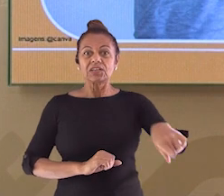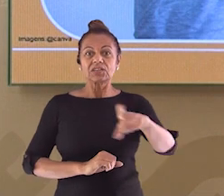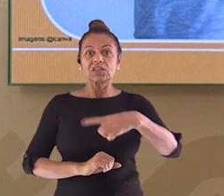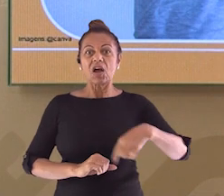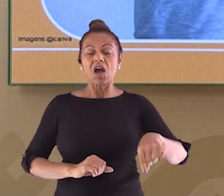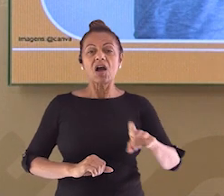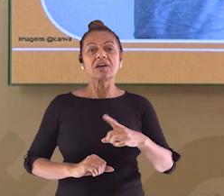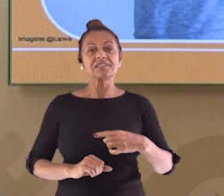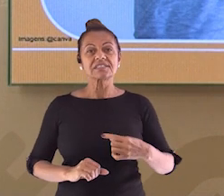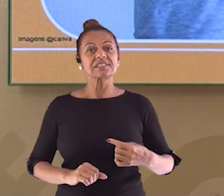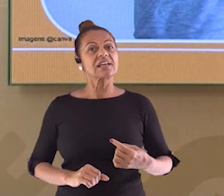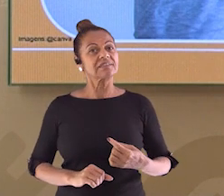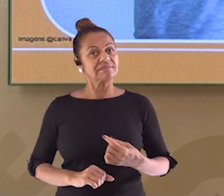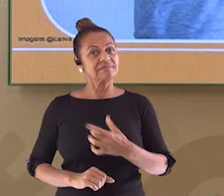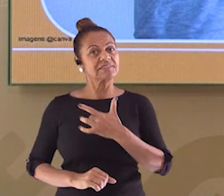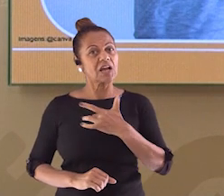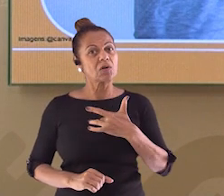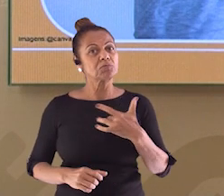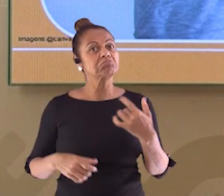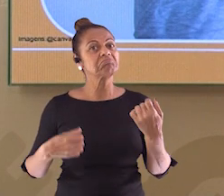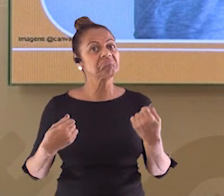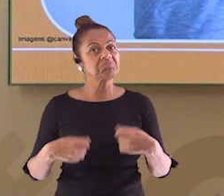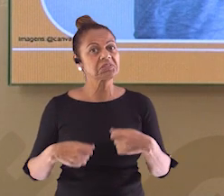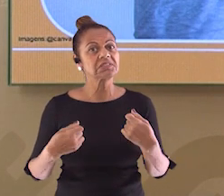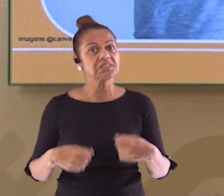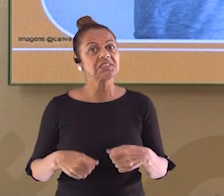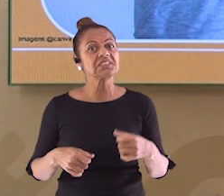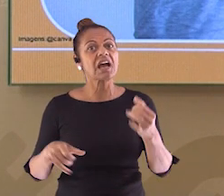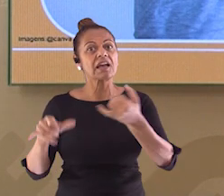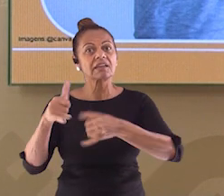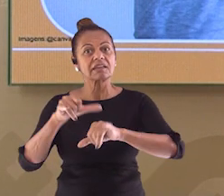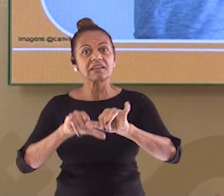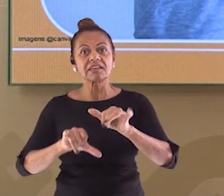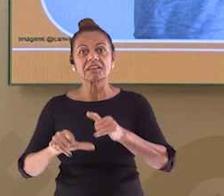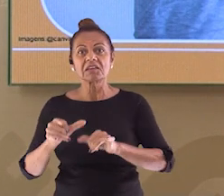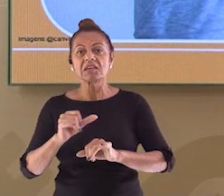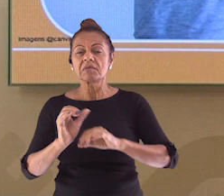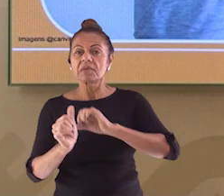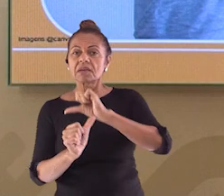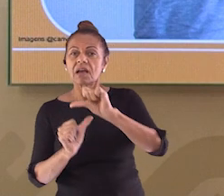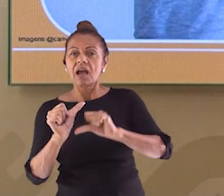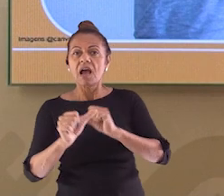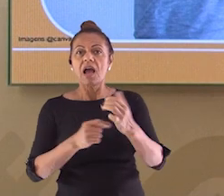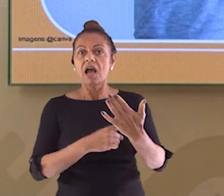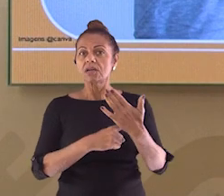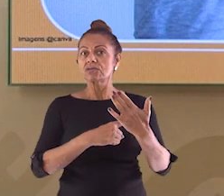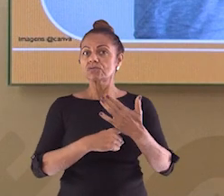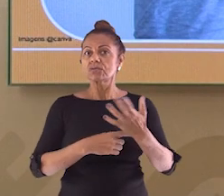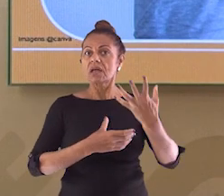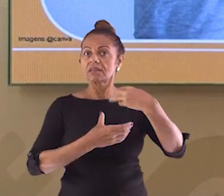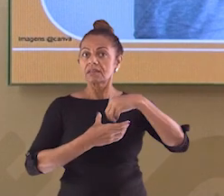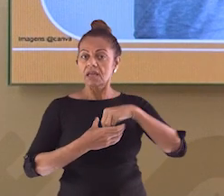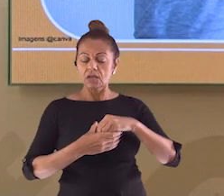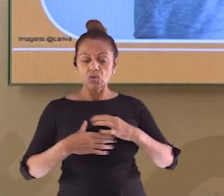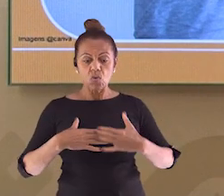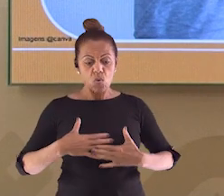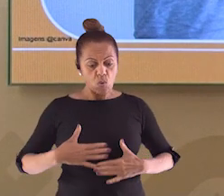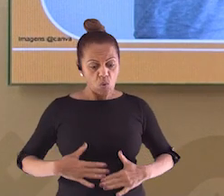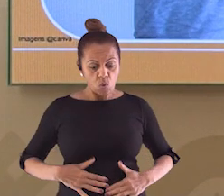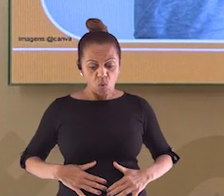química até para sobrevivermos, tá? Ela mantém o nosso corpo em funcionamento e faz parte do